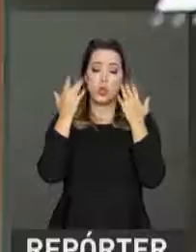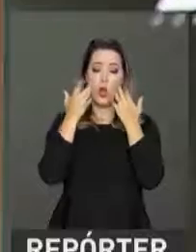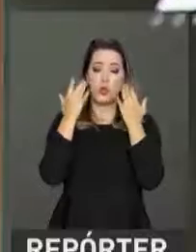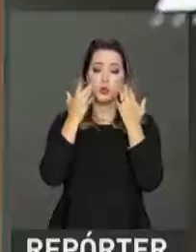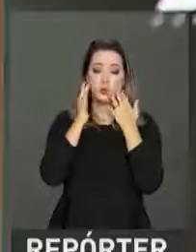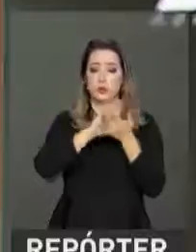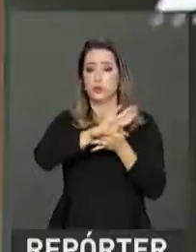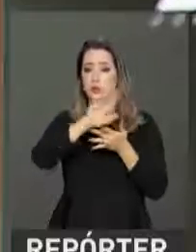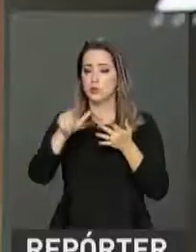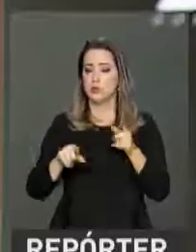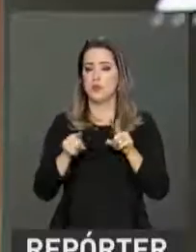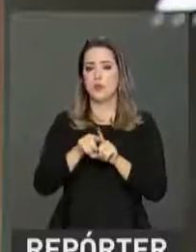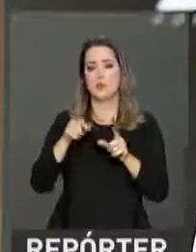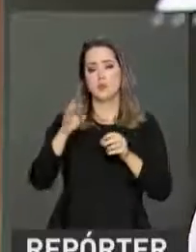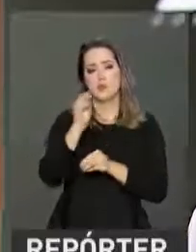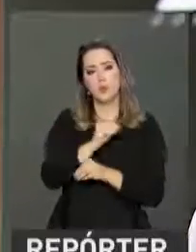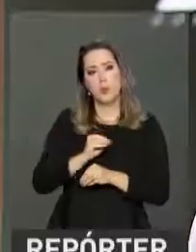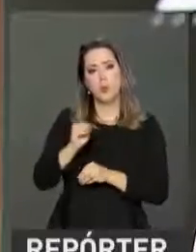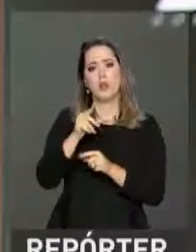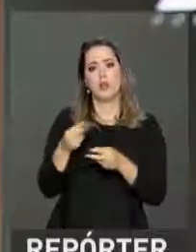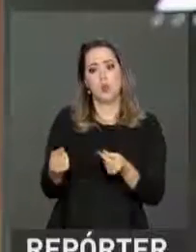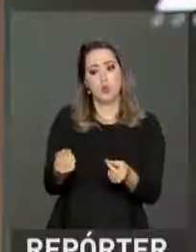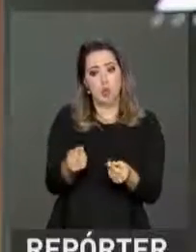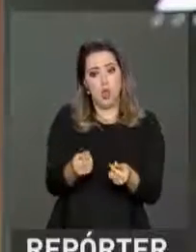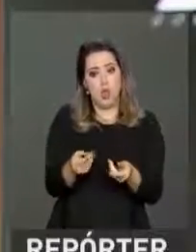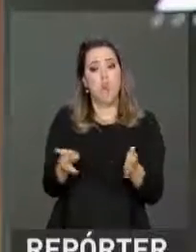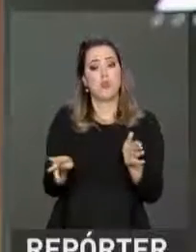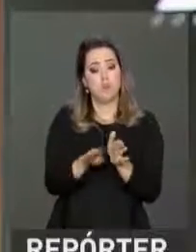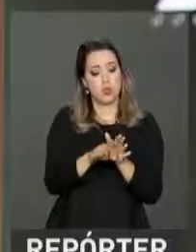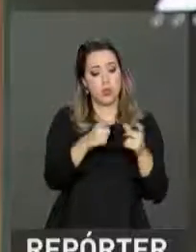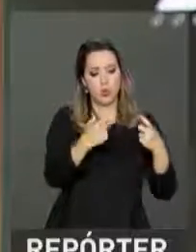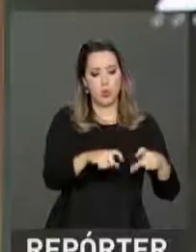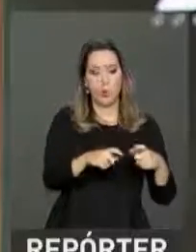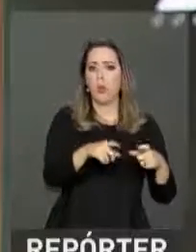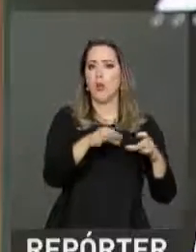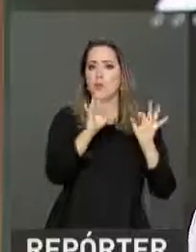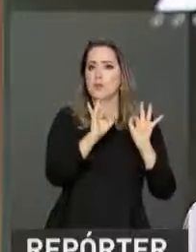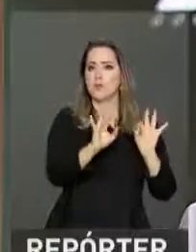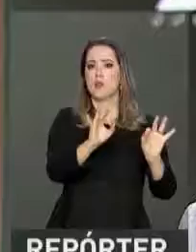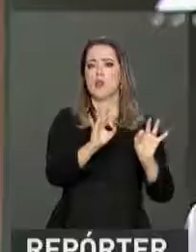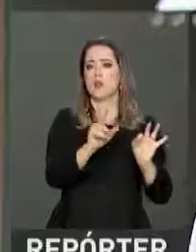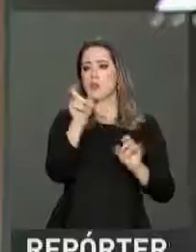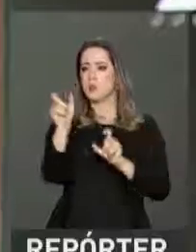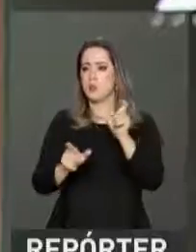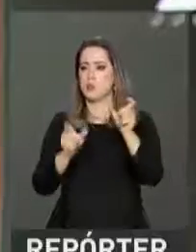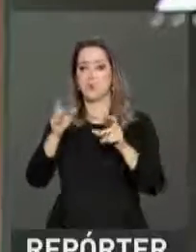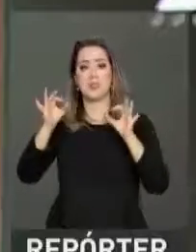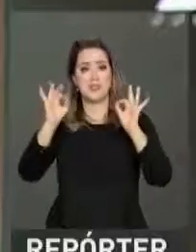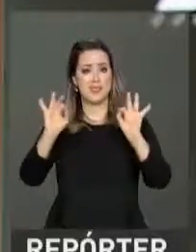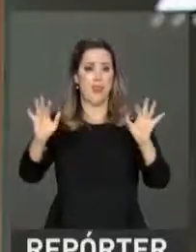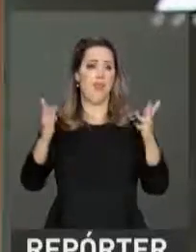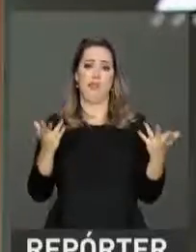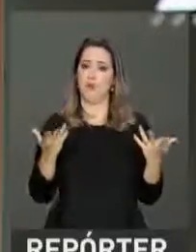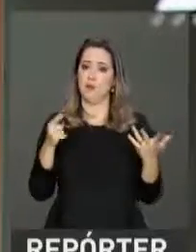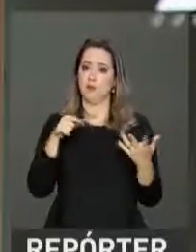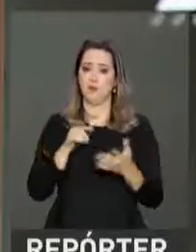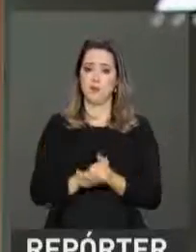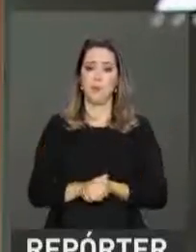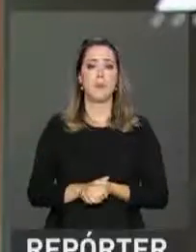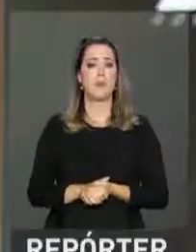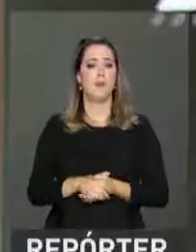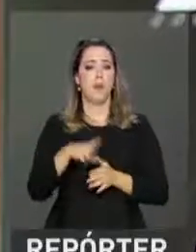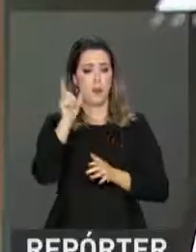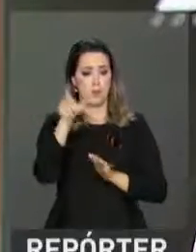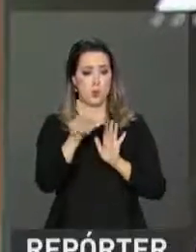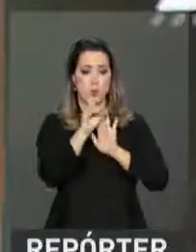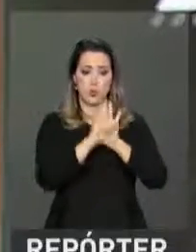possamos também zelar para que os recursos efetivamente cheguem é a todos os titulares a todos